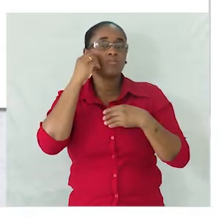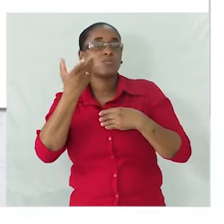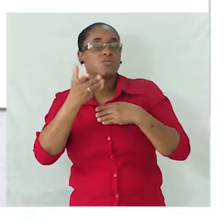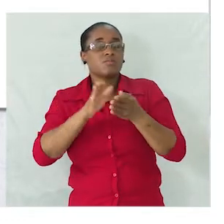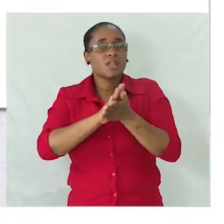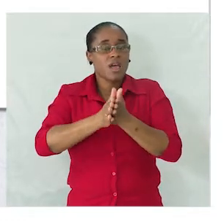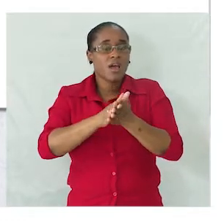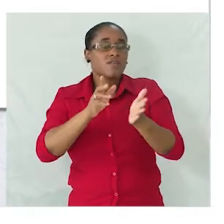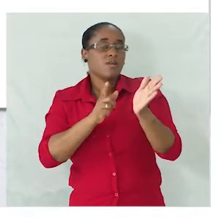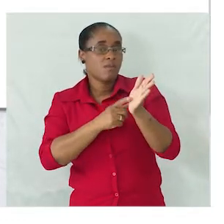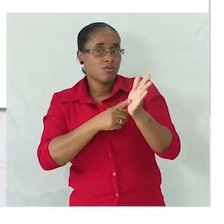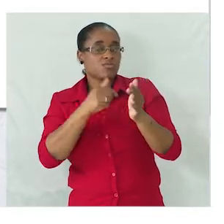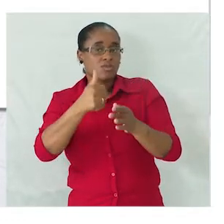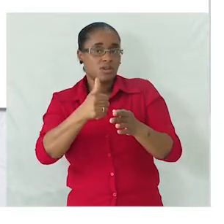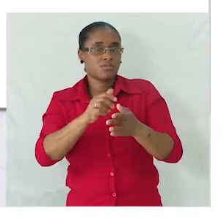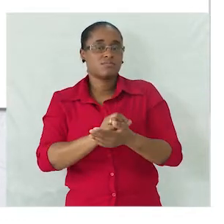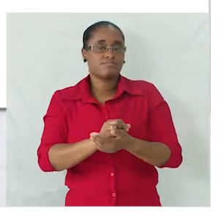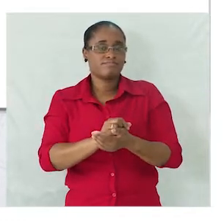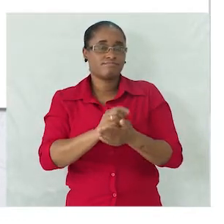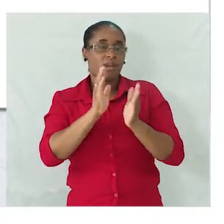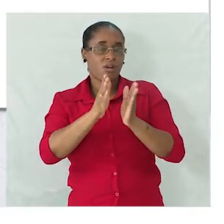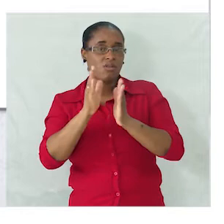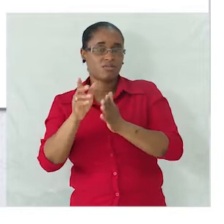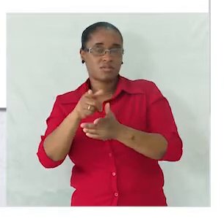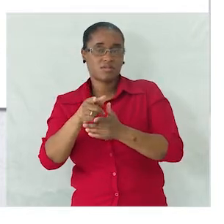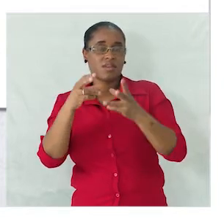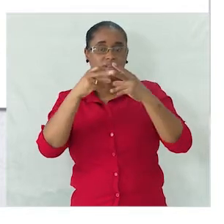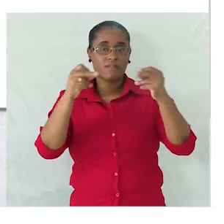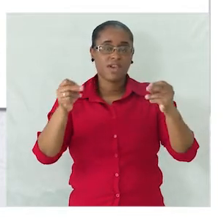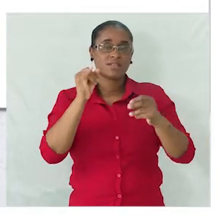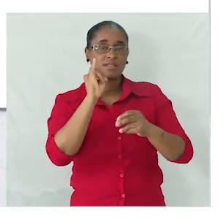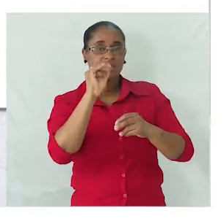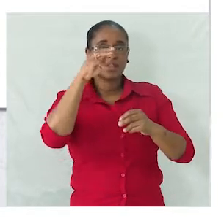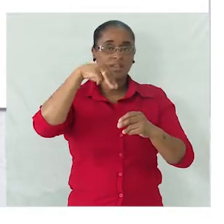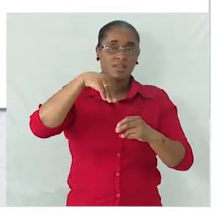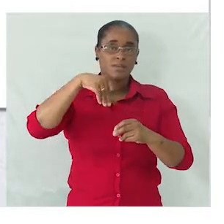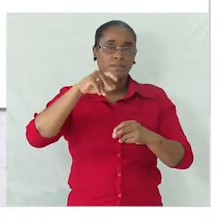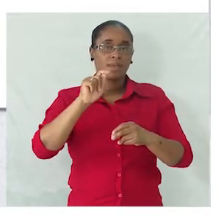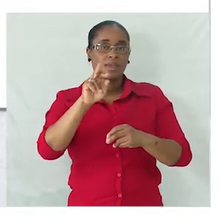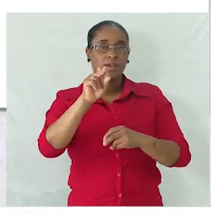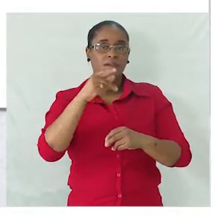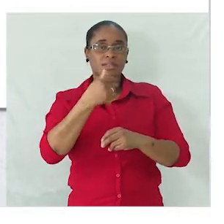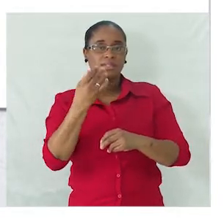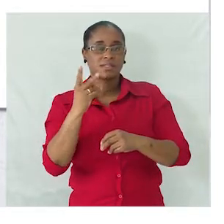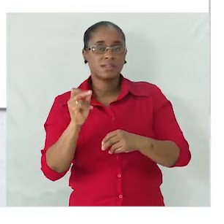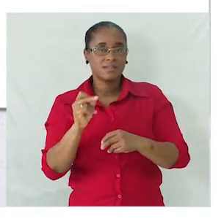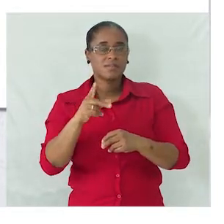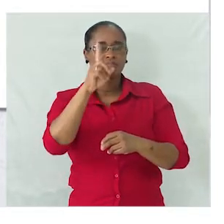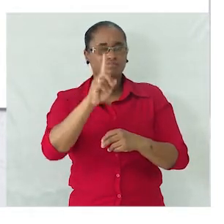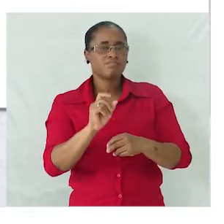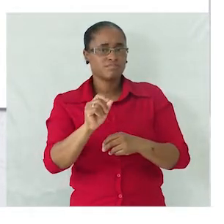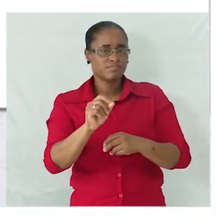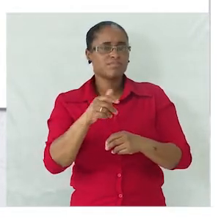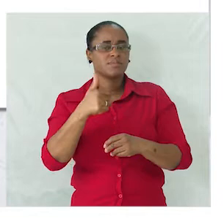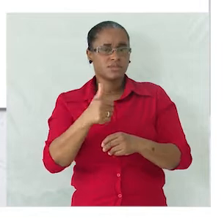corretamente. Instruções, ordem, frase imperativa, muito bem. A quarta frase